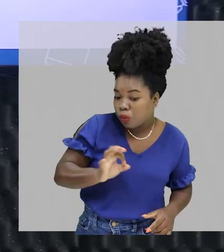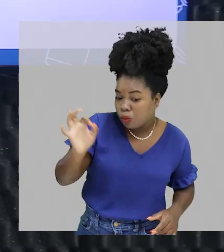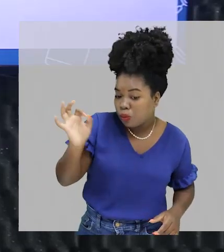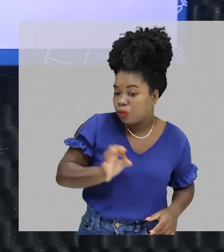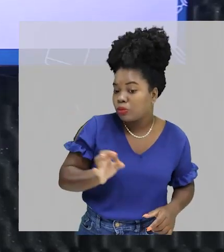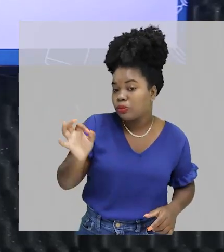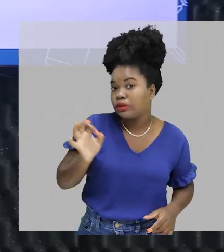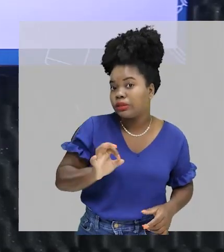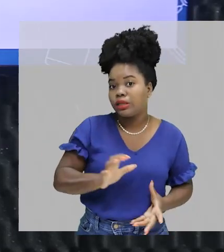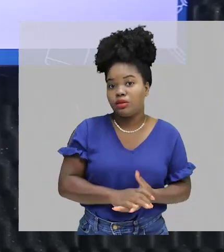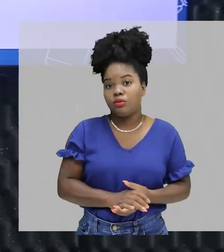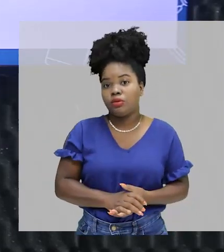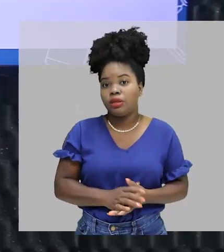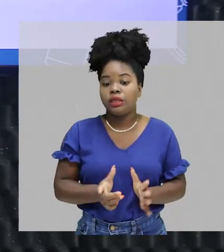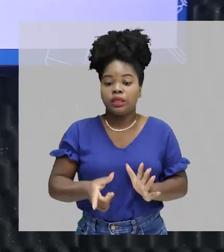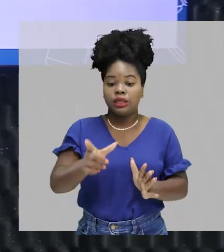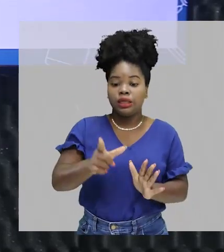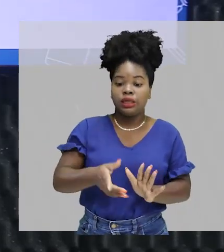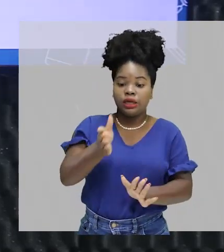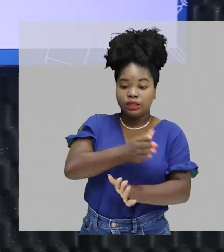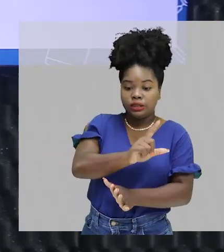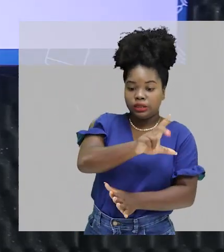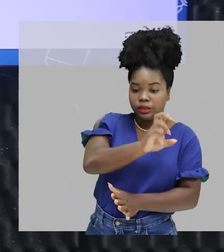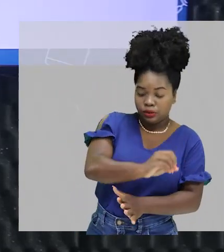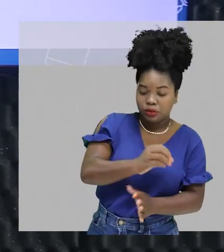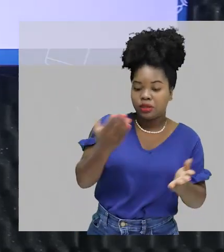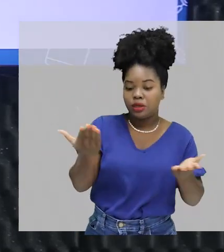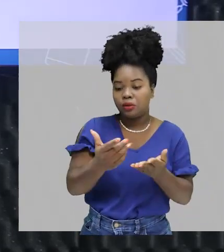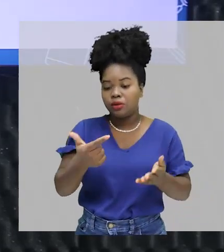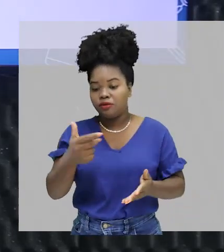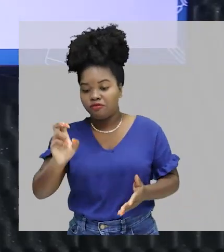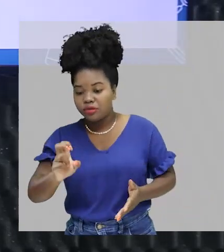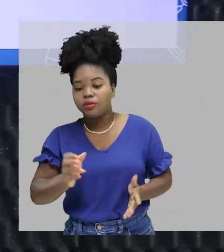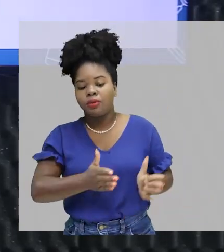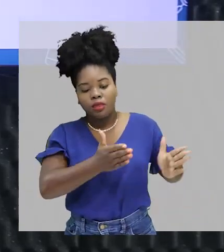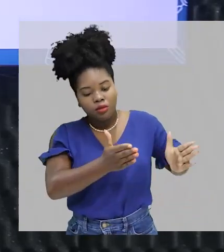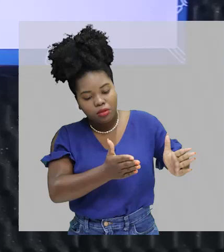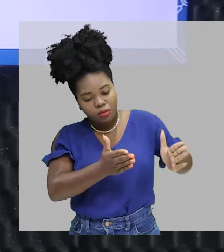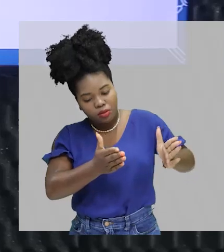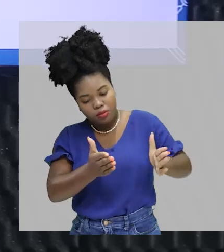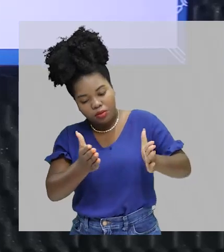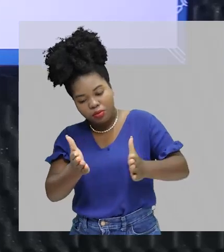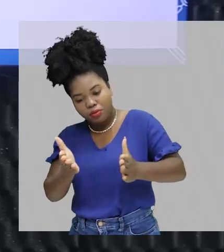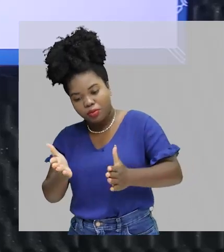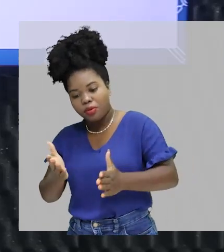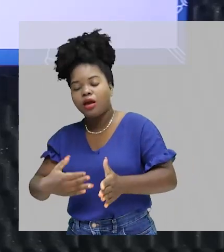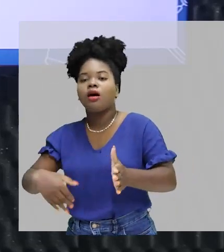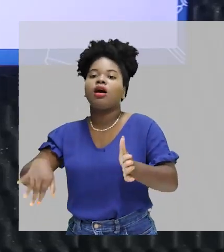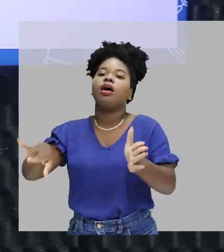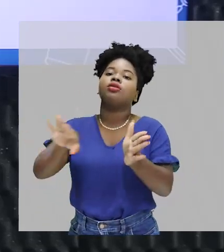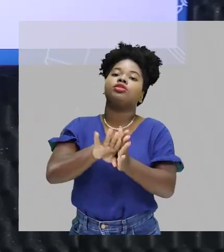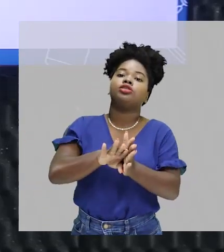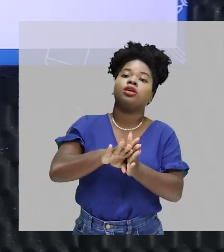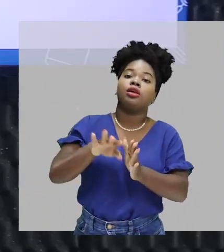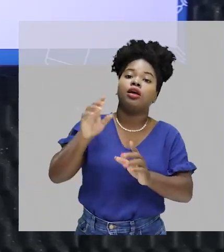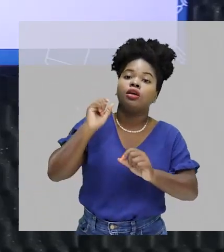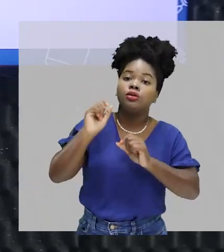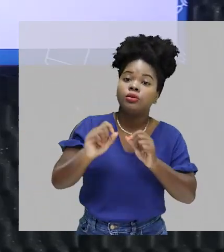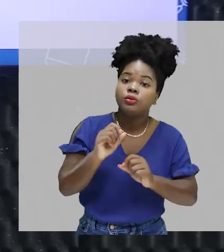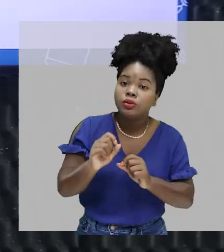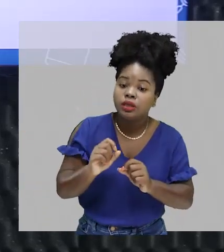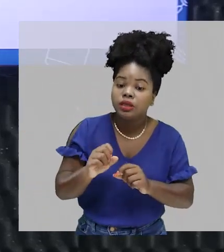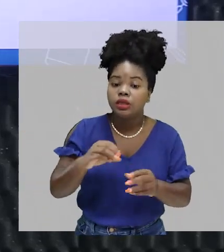que era de 50. E isso vai se processando até chegar àquele ponto onde a